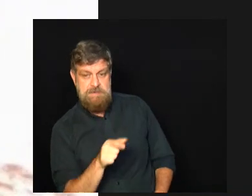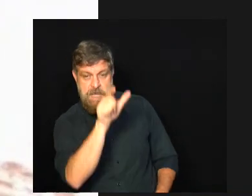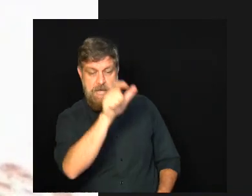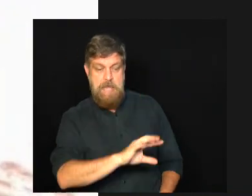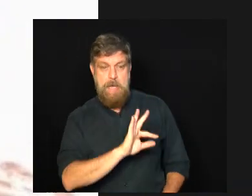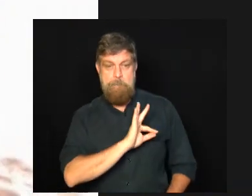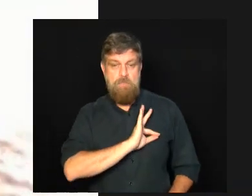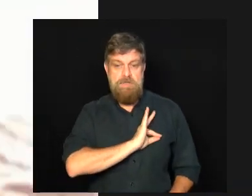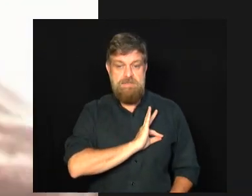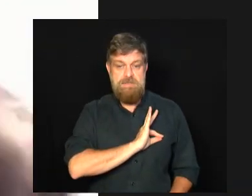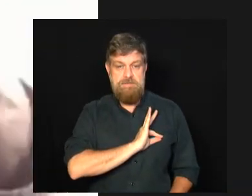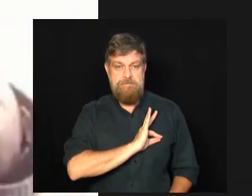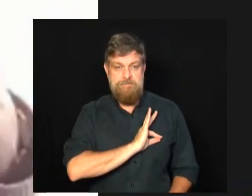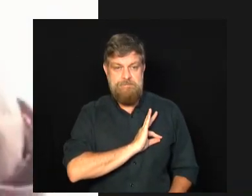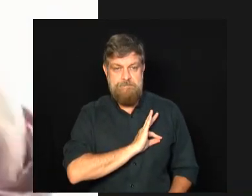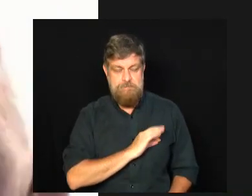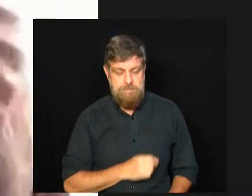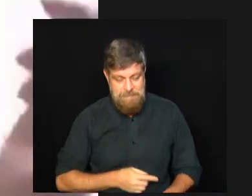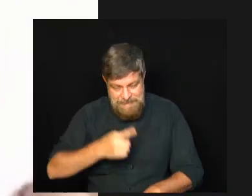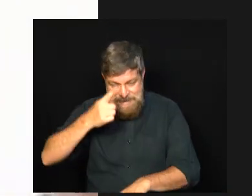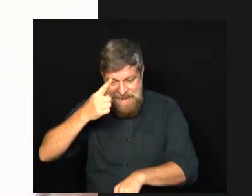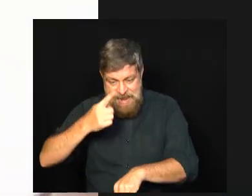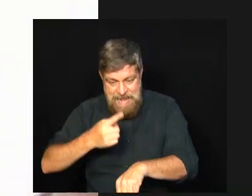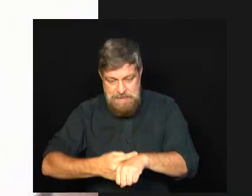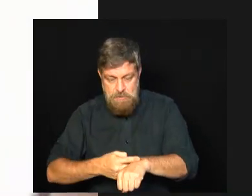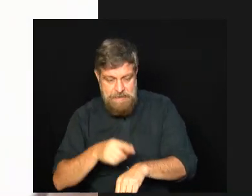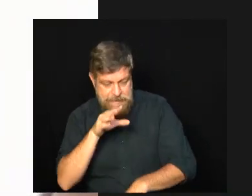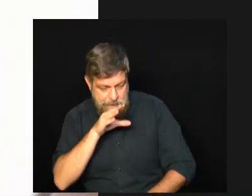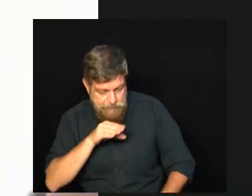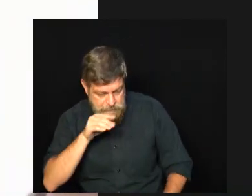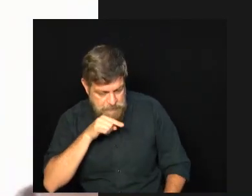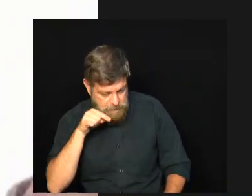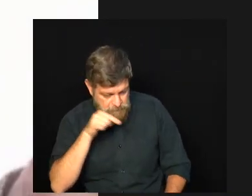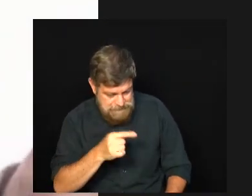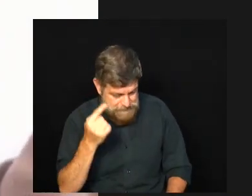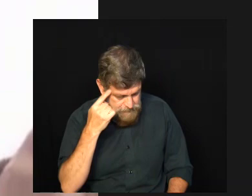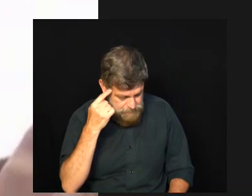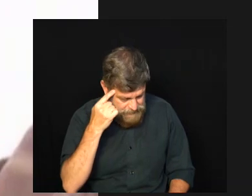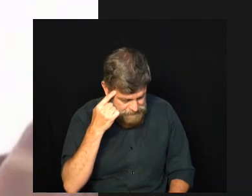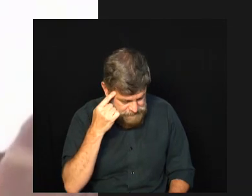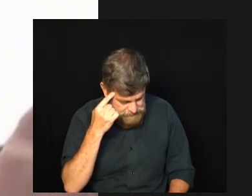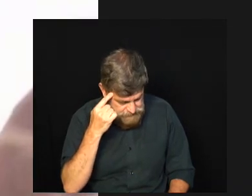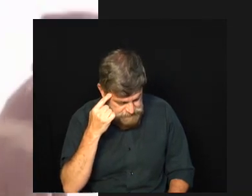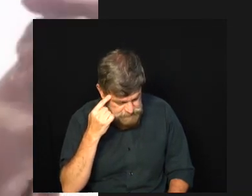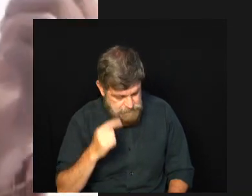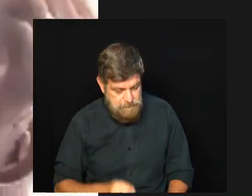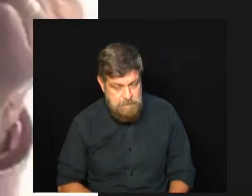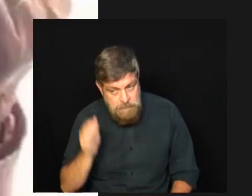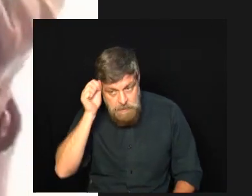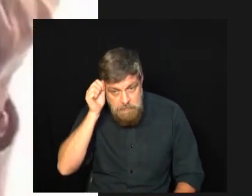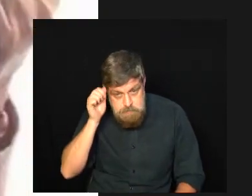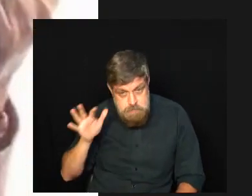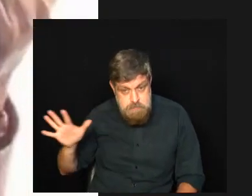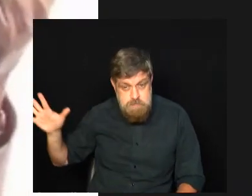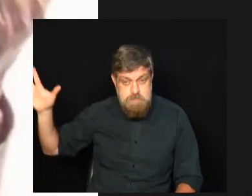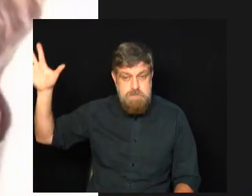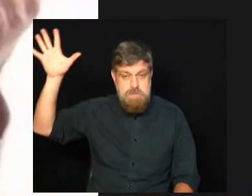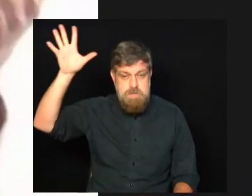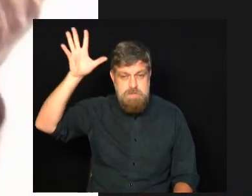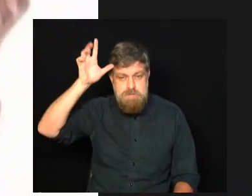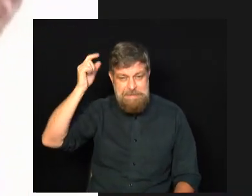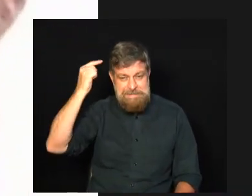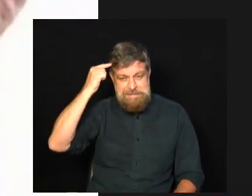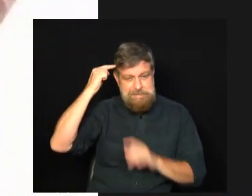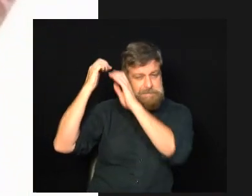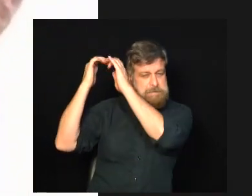polícia. No momento em que eu falo, faz de conta que, eu incorporo lá na